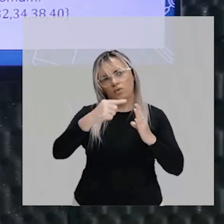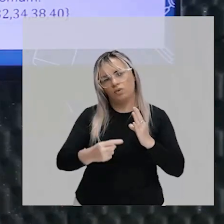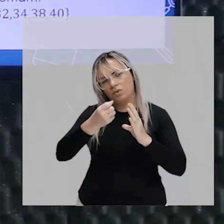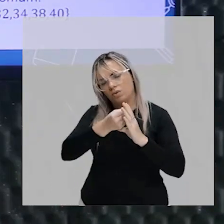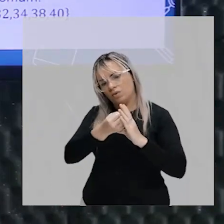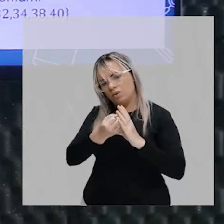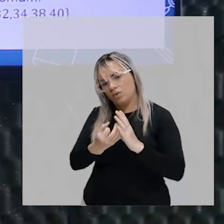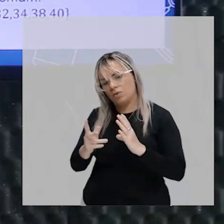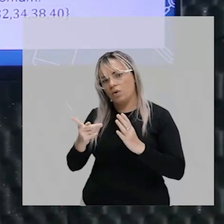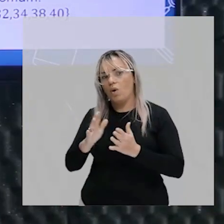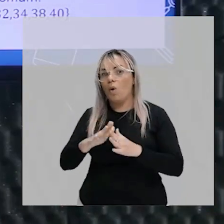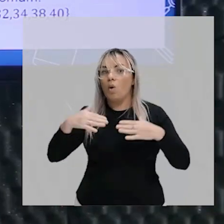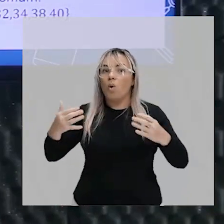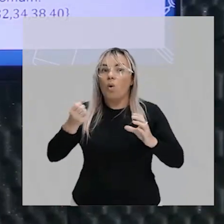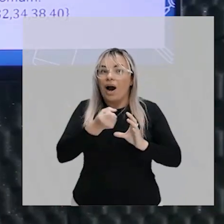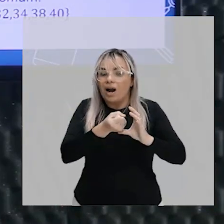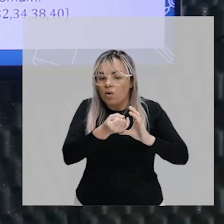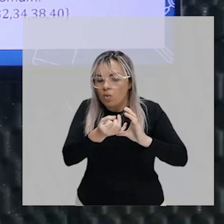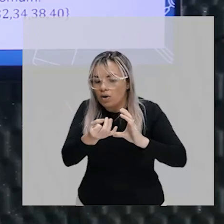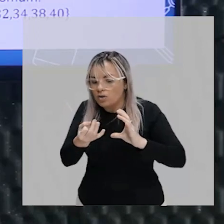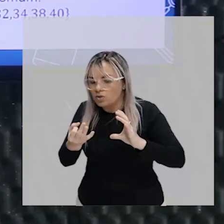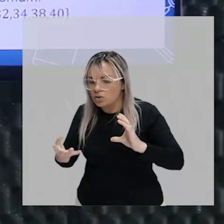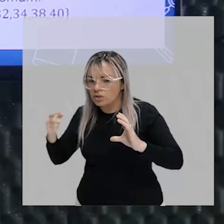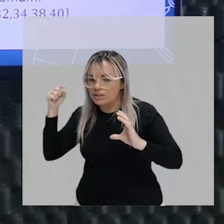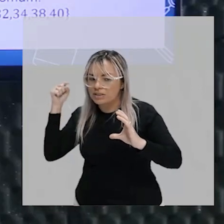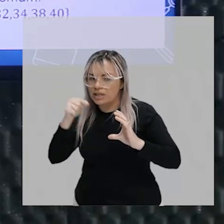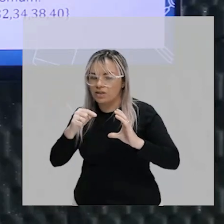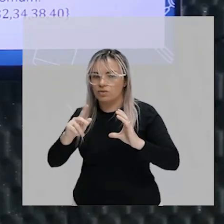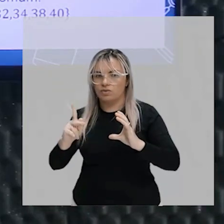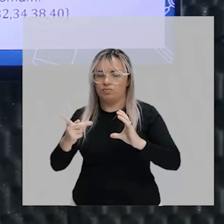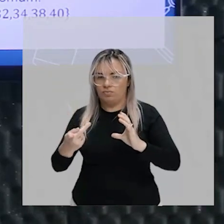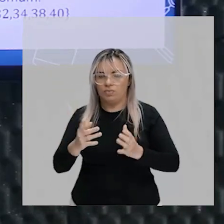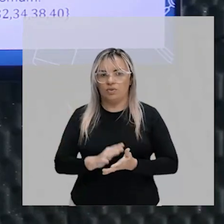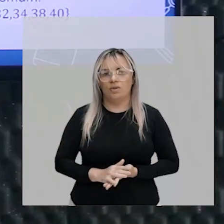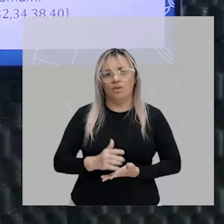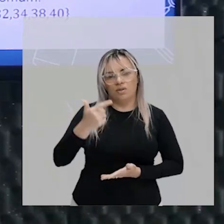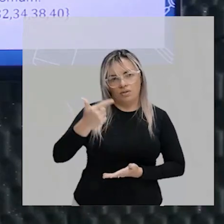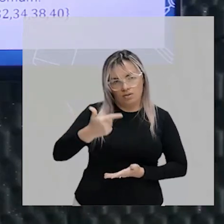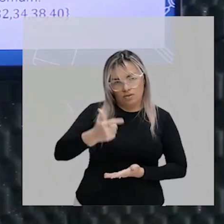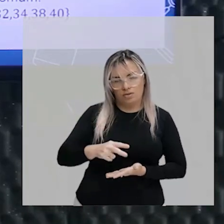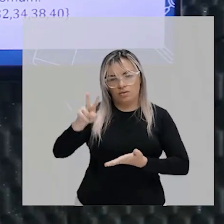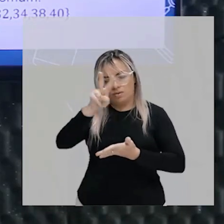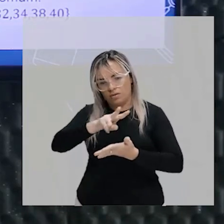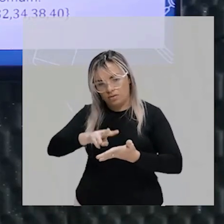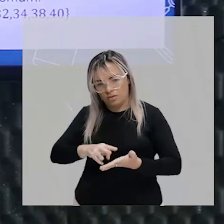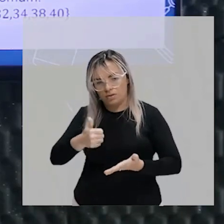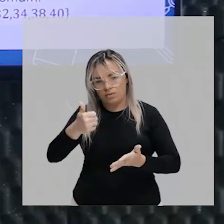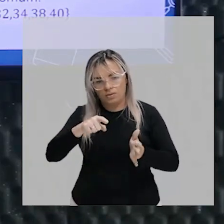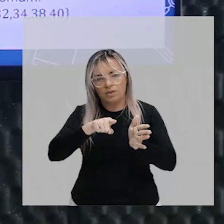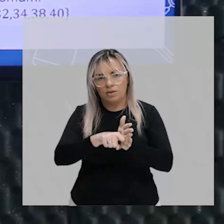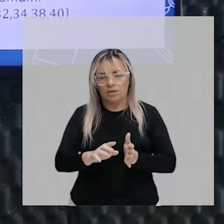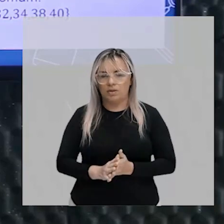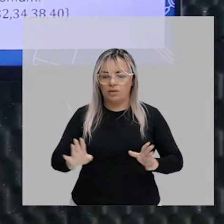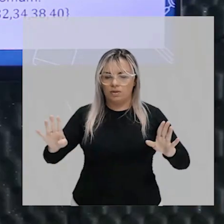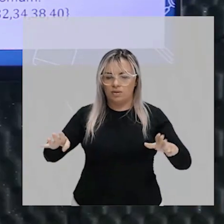quantos são lembra que eu disse para você no comecinho quando a gente viu fez a leitura inclusive pela segunda vez dessa dessa enunciado